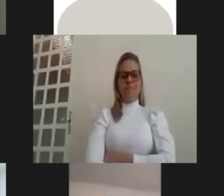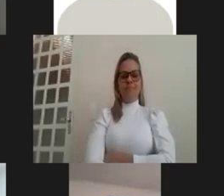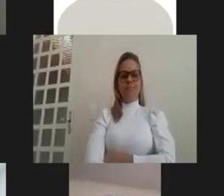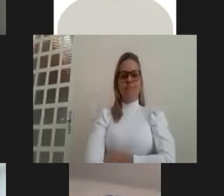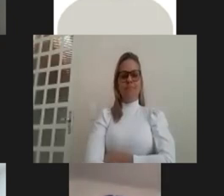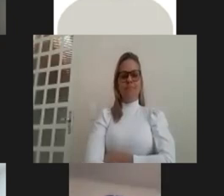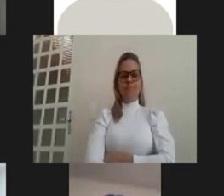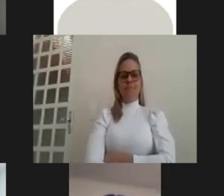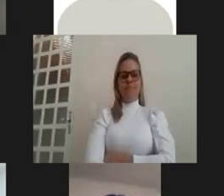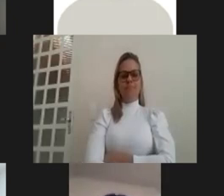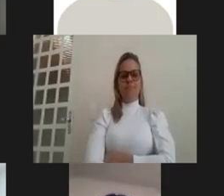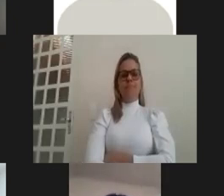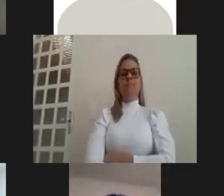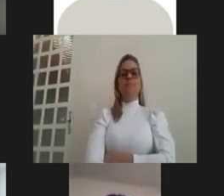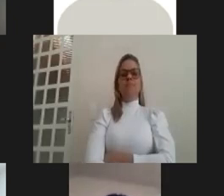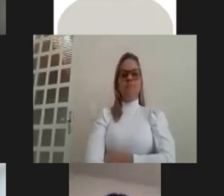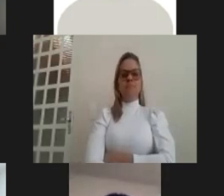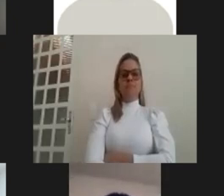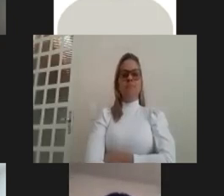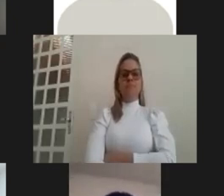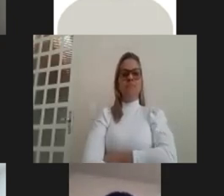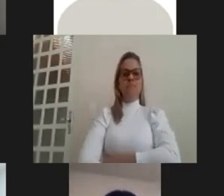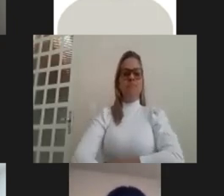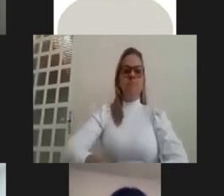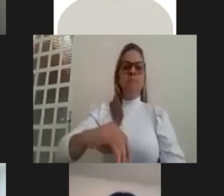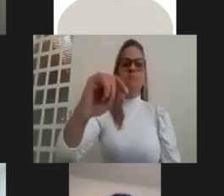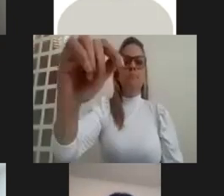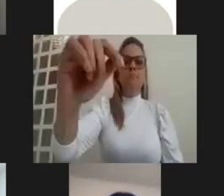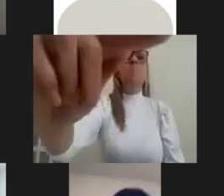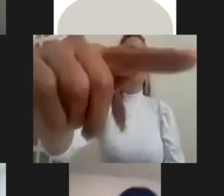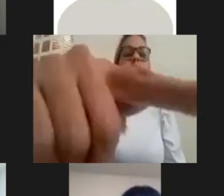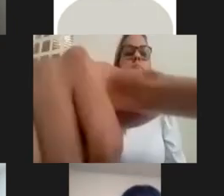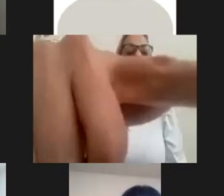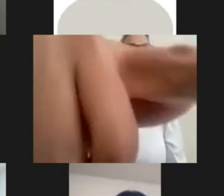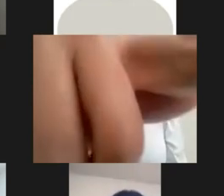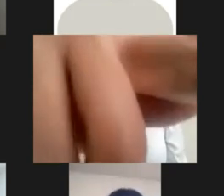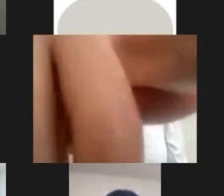impressionados aqui de ver a sua dedicação, porque hoje a gente paga curso e a pessoa não está